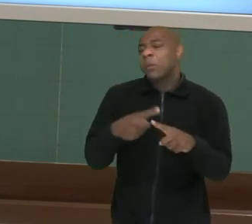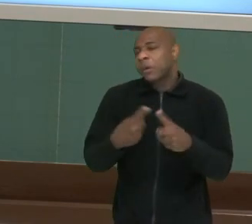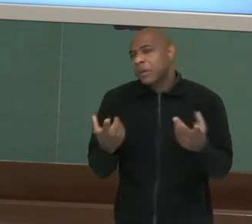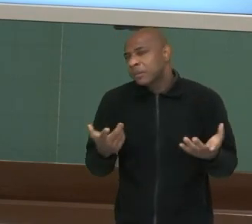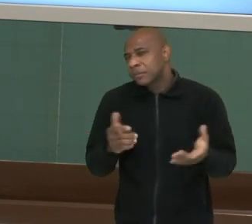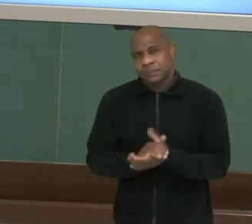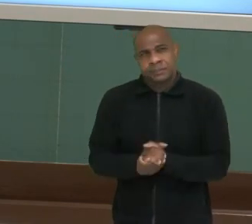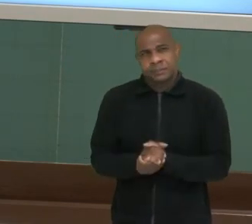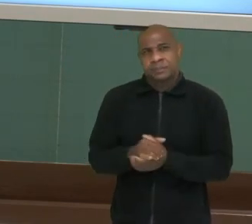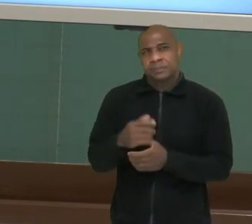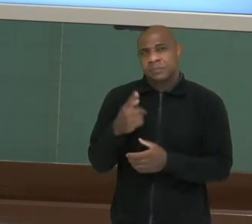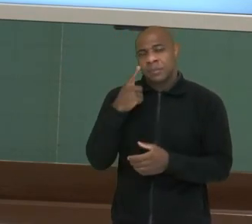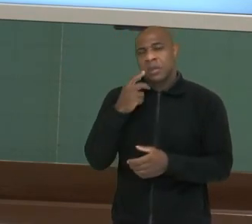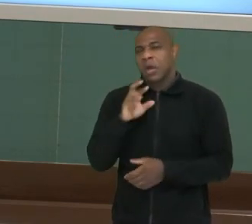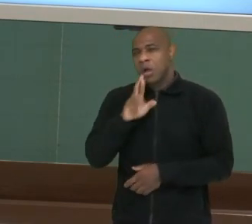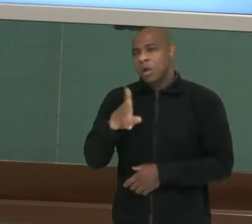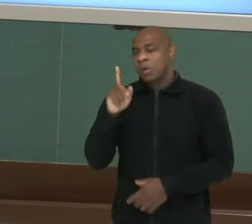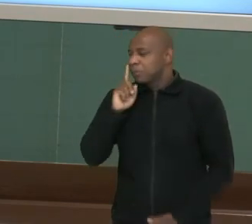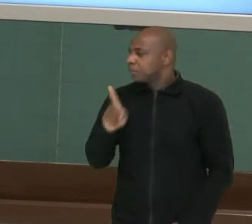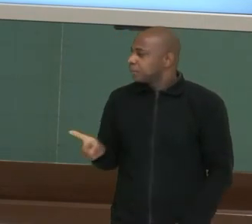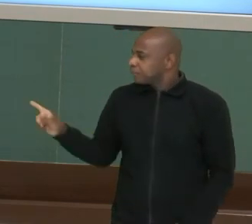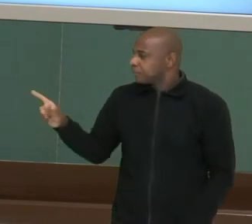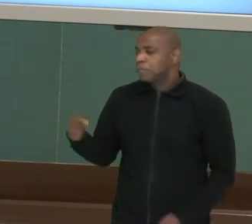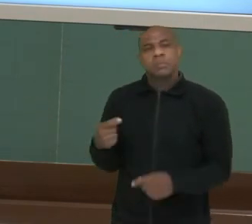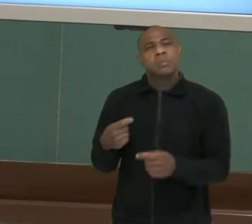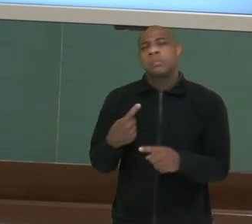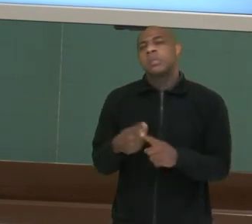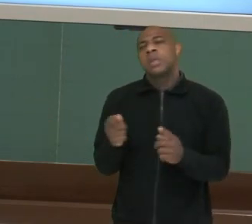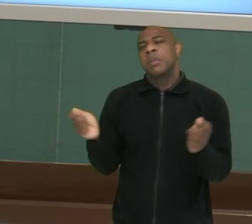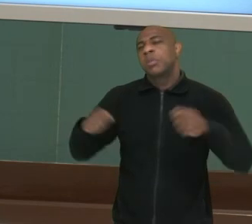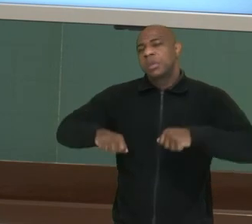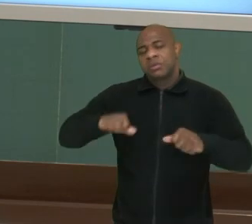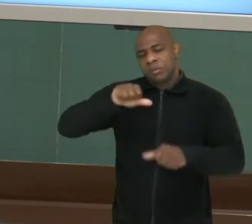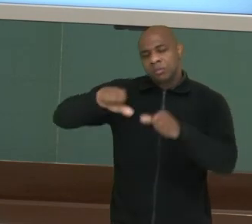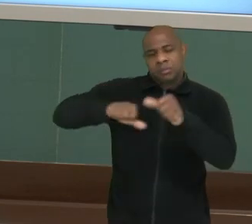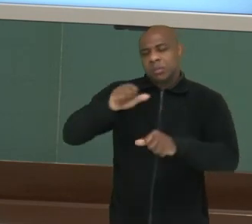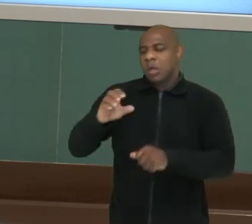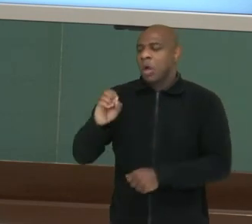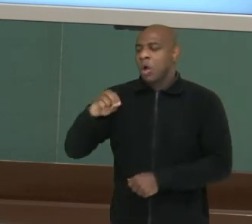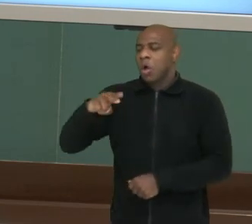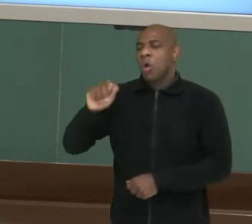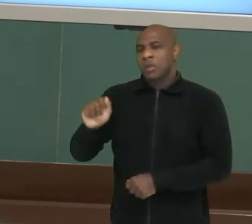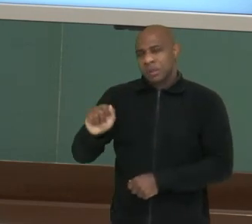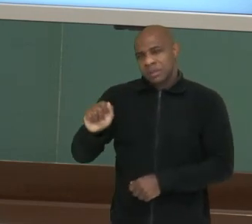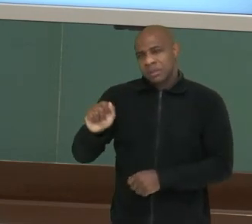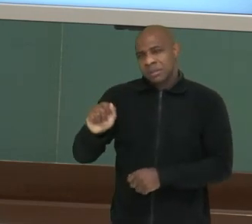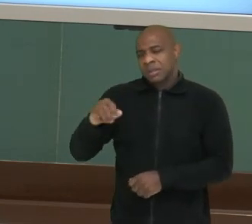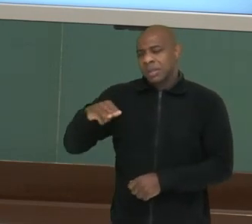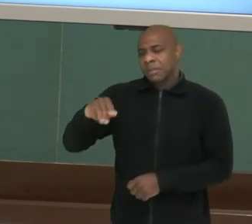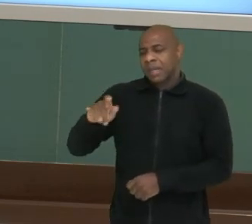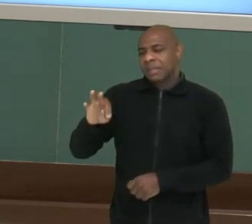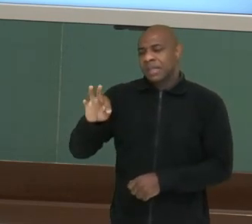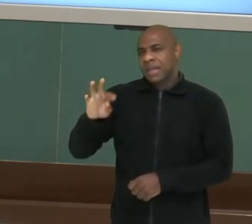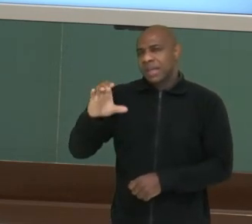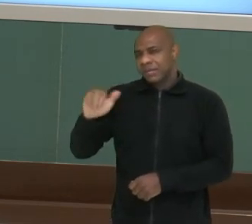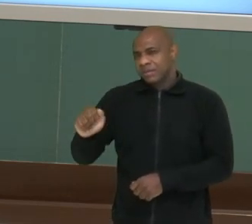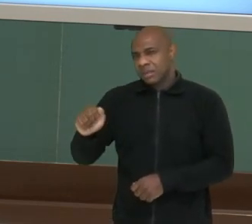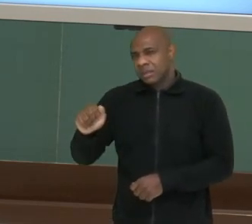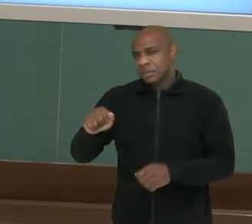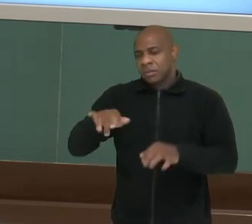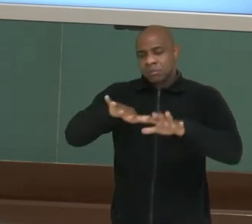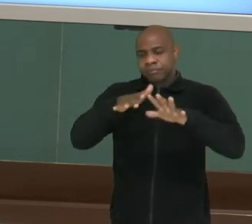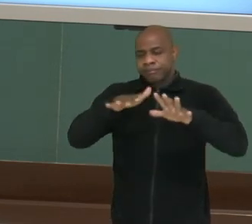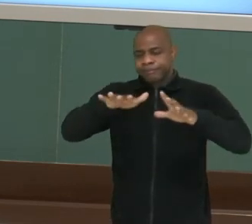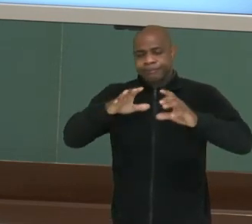solução nós preparamos assim para você. Por que é possível você converter a onda eletromagnética em onda sonora? Primeiro porque a